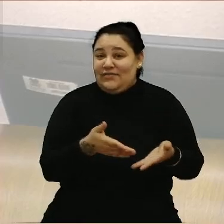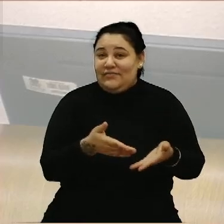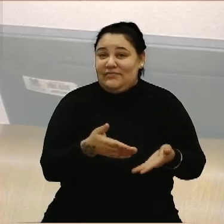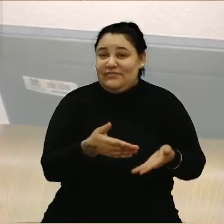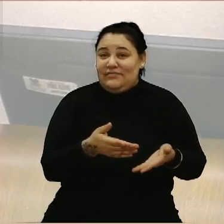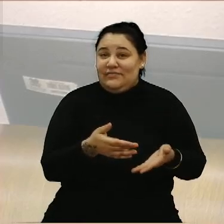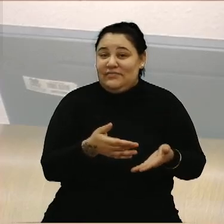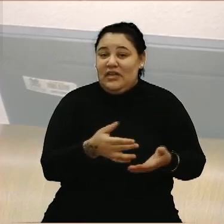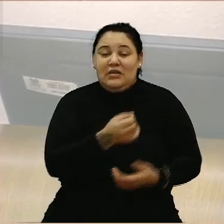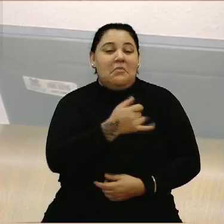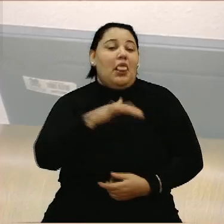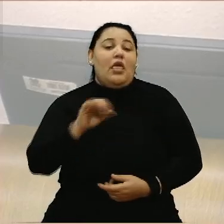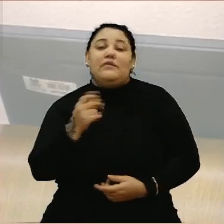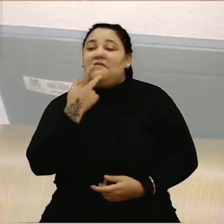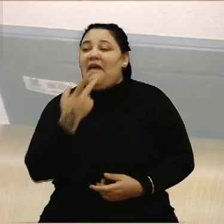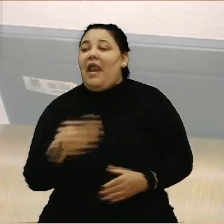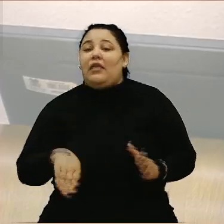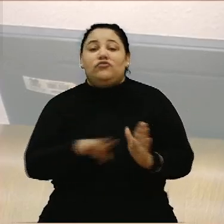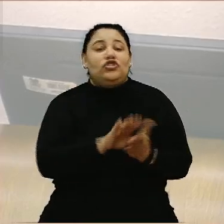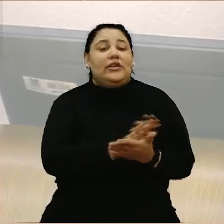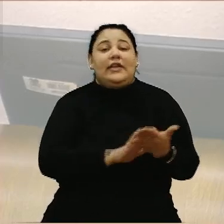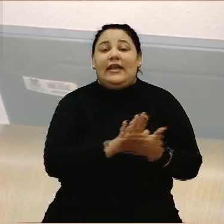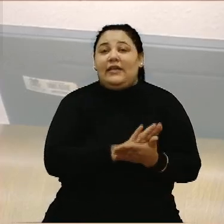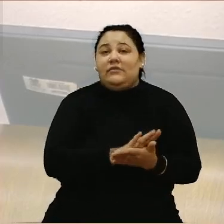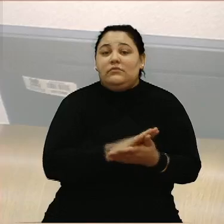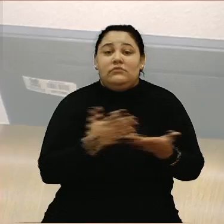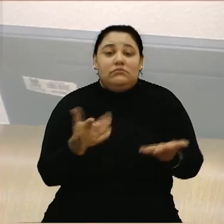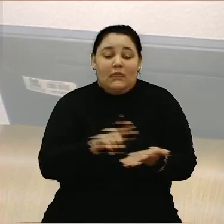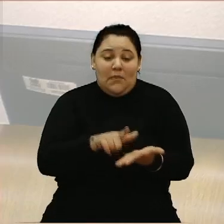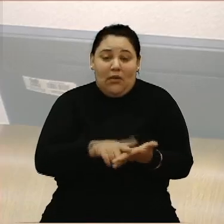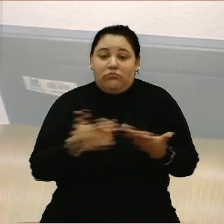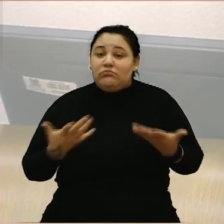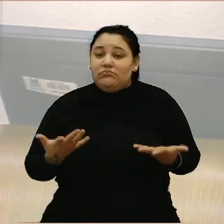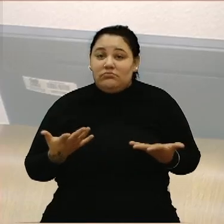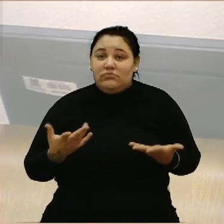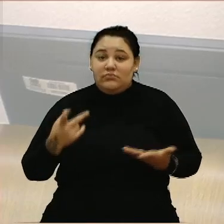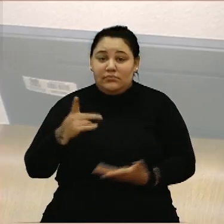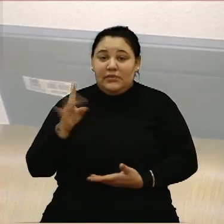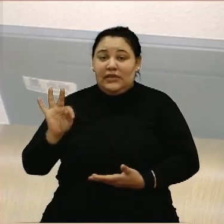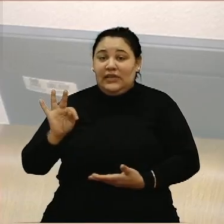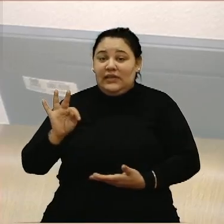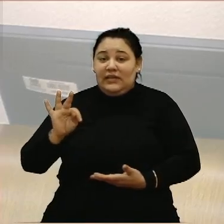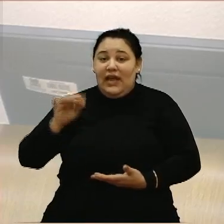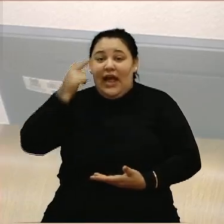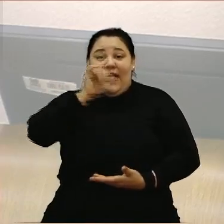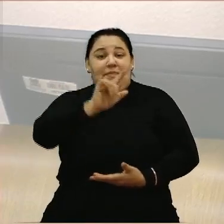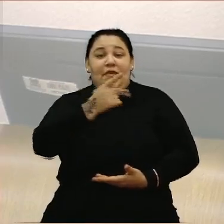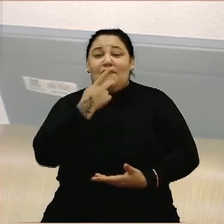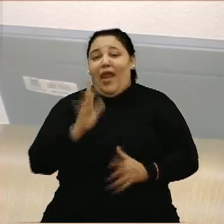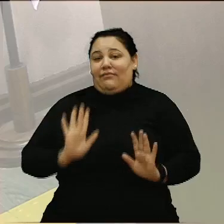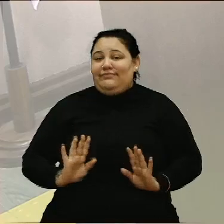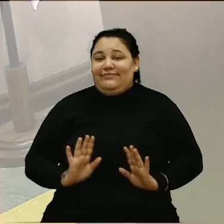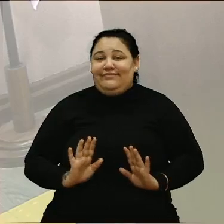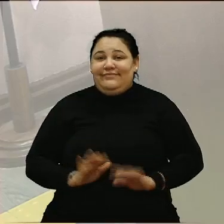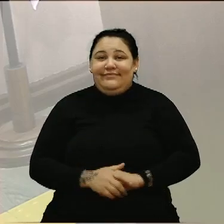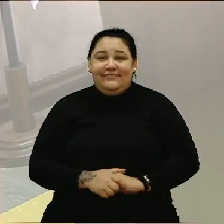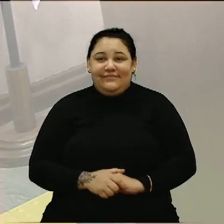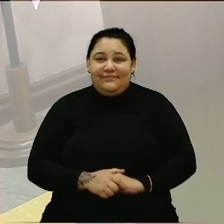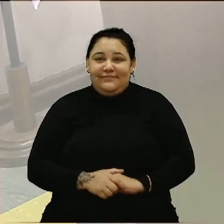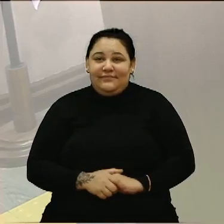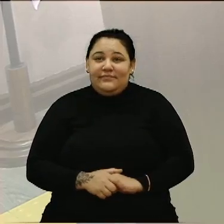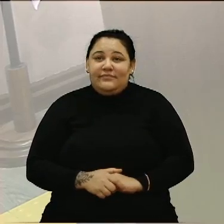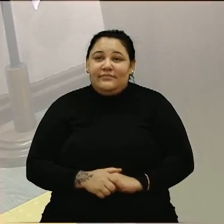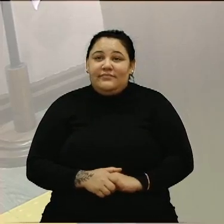vem. 60 milhões que falam, mas não tem nem papel. Tá desse jeito, o PT é campeão de falar. Obrigado, vereador. A gente roga